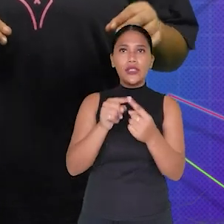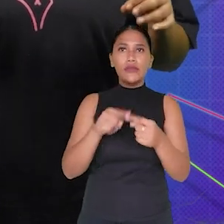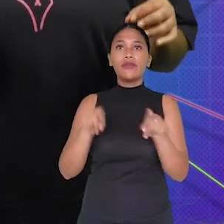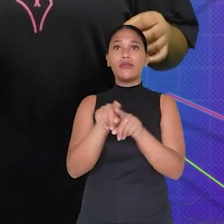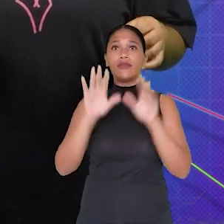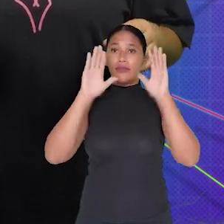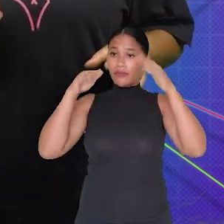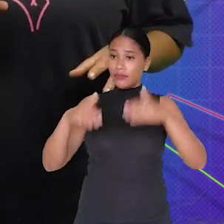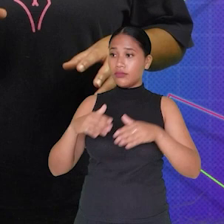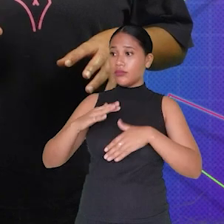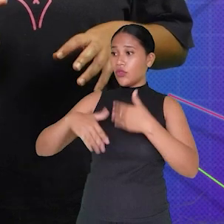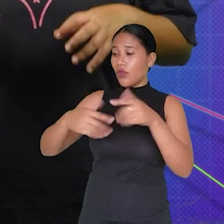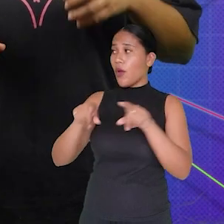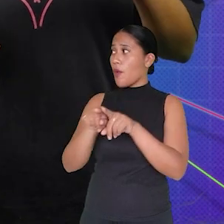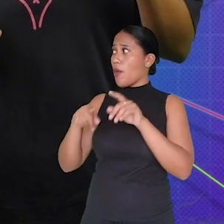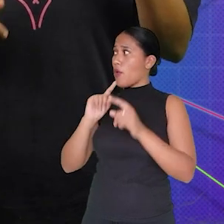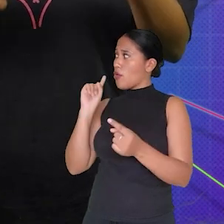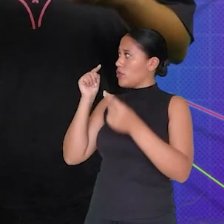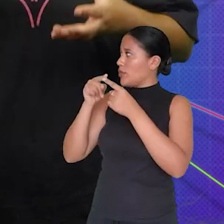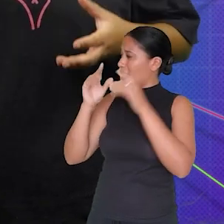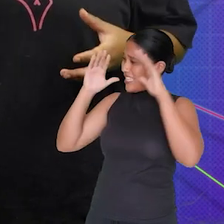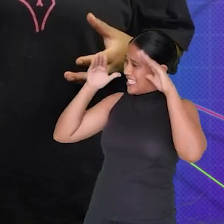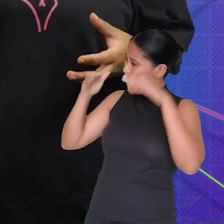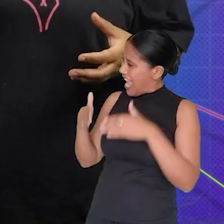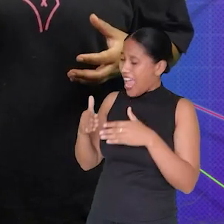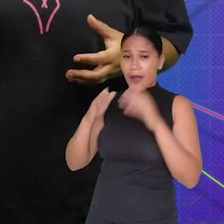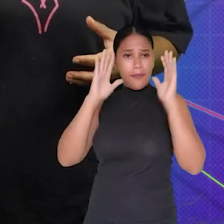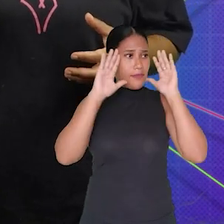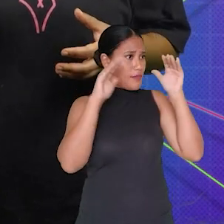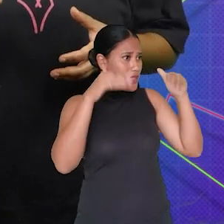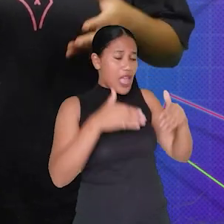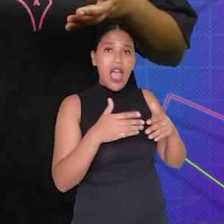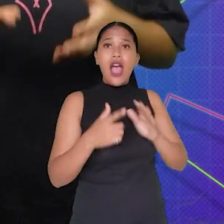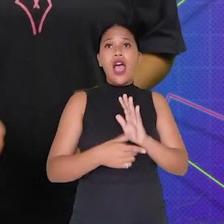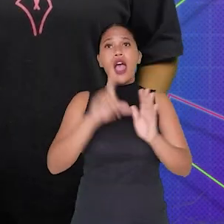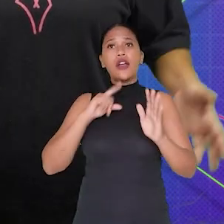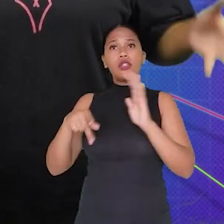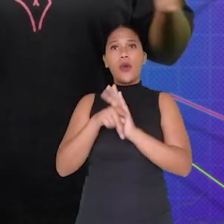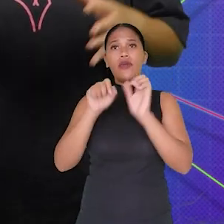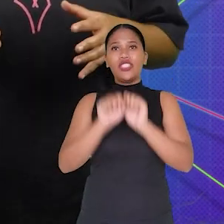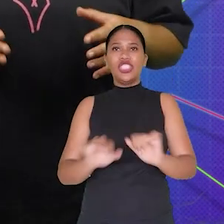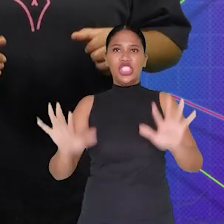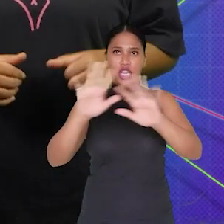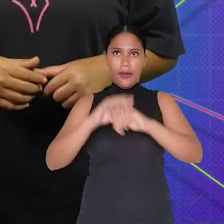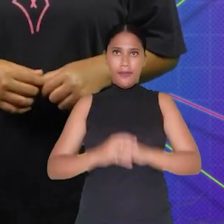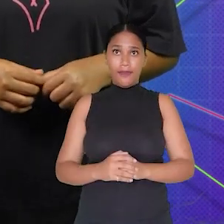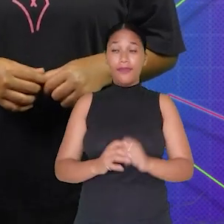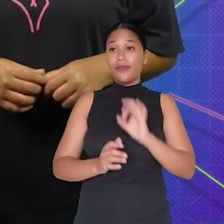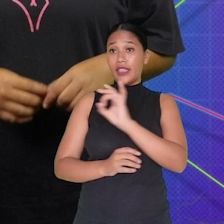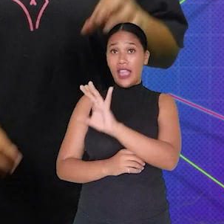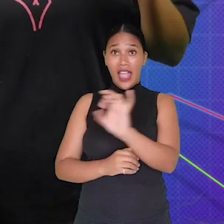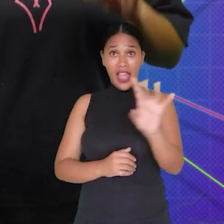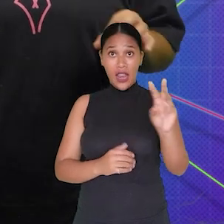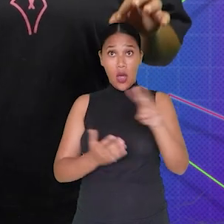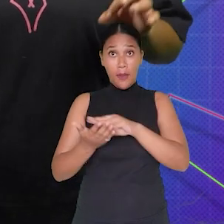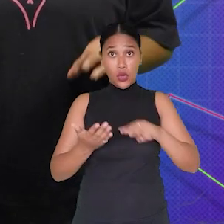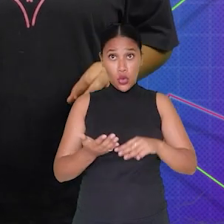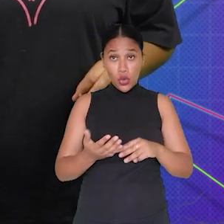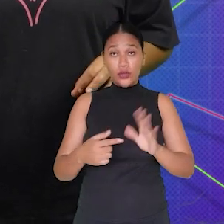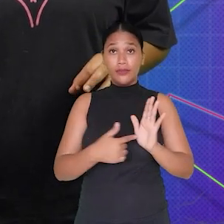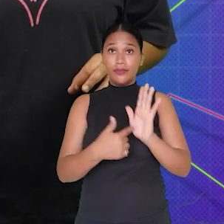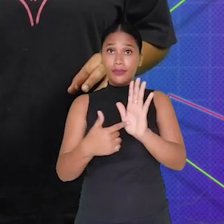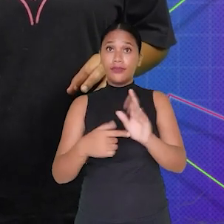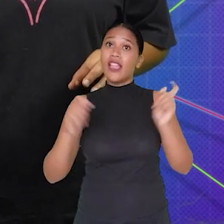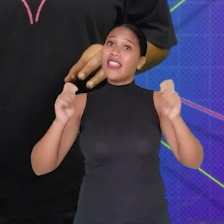a objetivos, que se concentra em desenvolver objetivos específicos antes de integrá-los ao produto geral. Cada uma